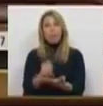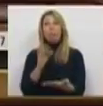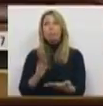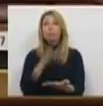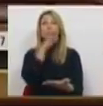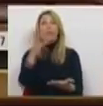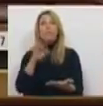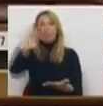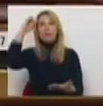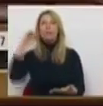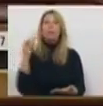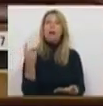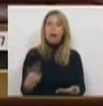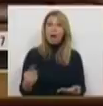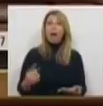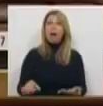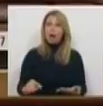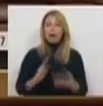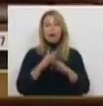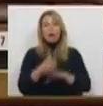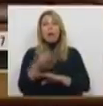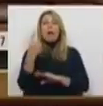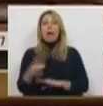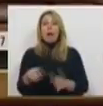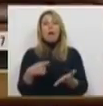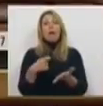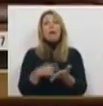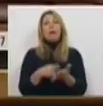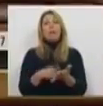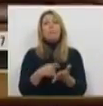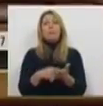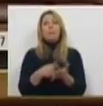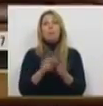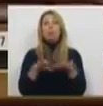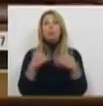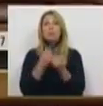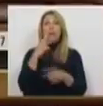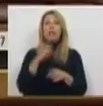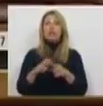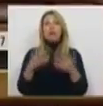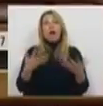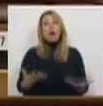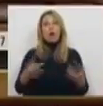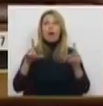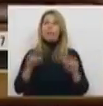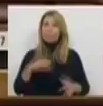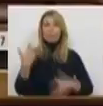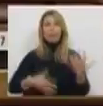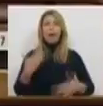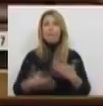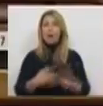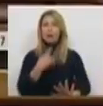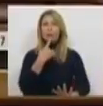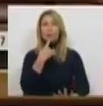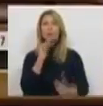as famílias em dificuldades que tiveram acesso à tarifa social da energia, passasse agora a ser também um avanço enorme